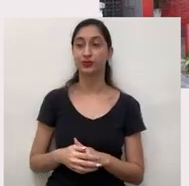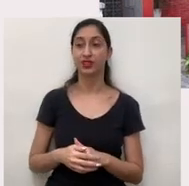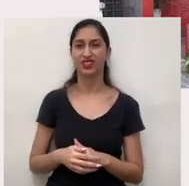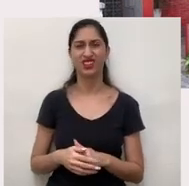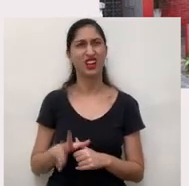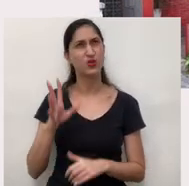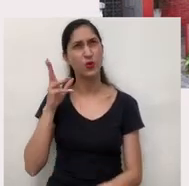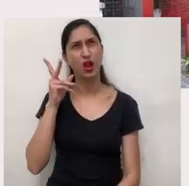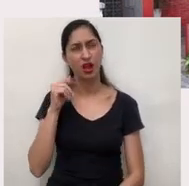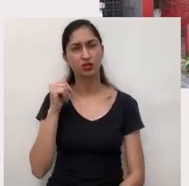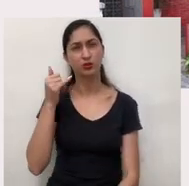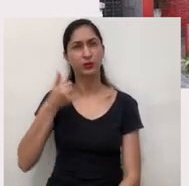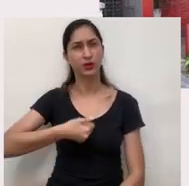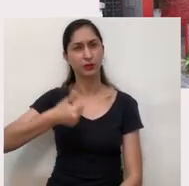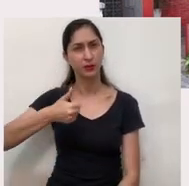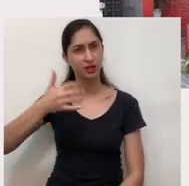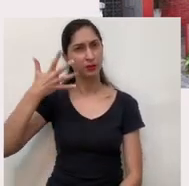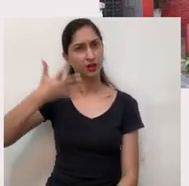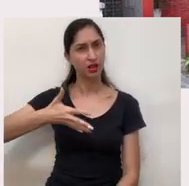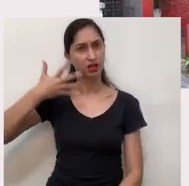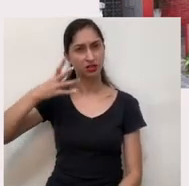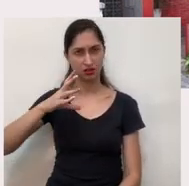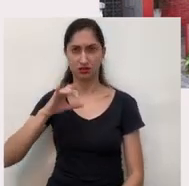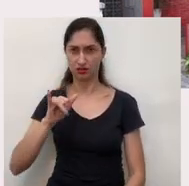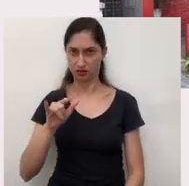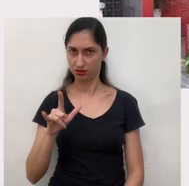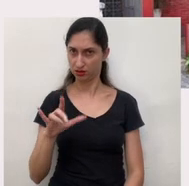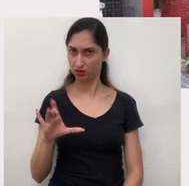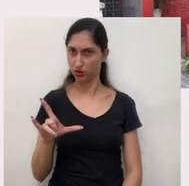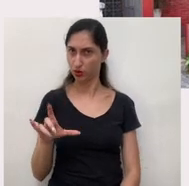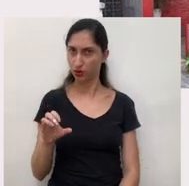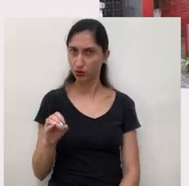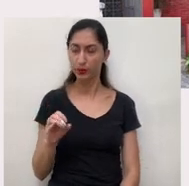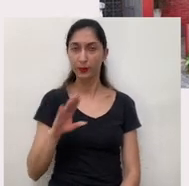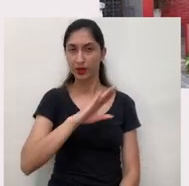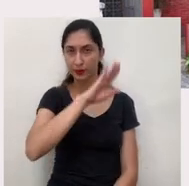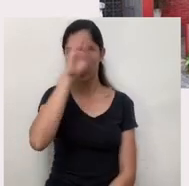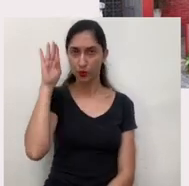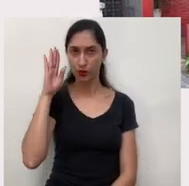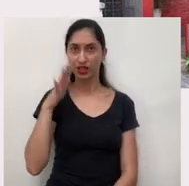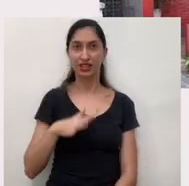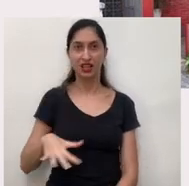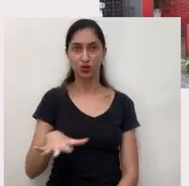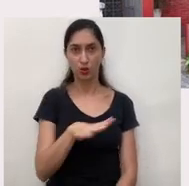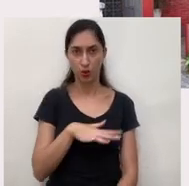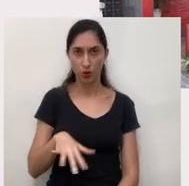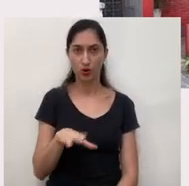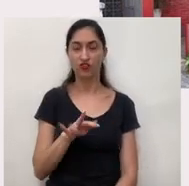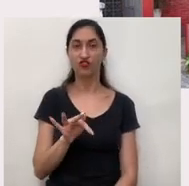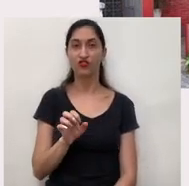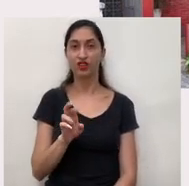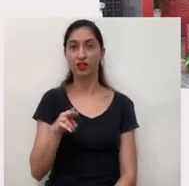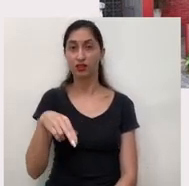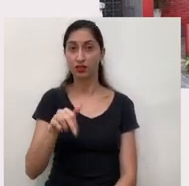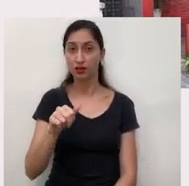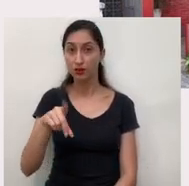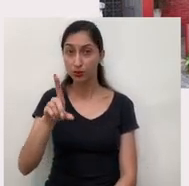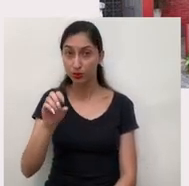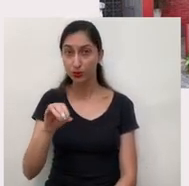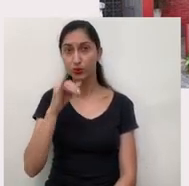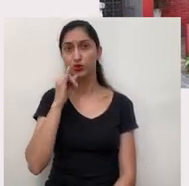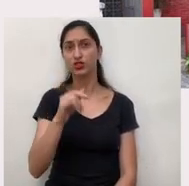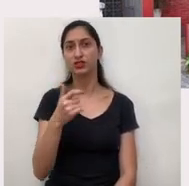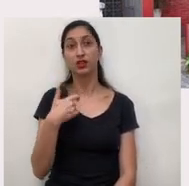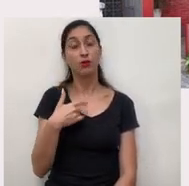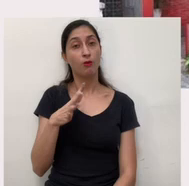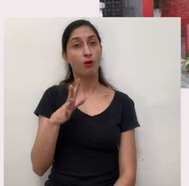acho que foi a primeira palestra desse ciclo, né, do Pampulha Território, do Fernando Lara, ele falou uma coisa que me pareceu